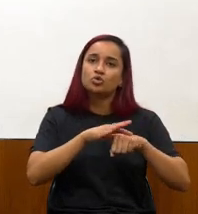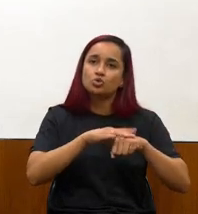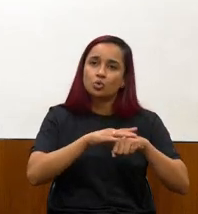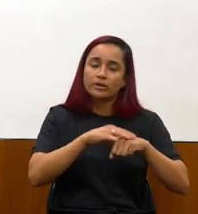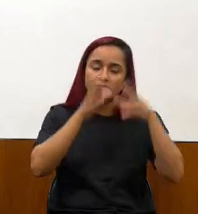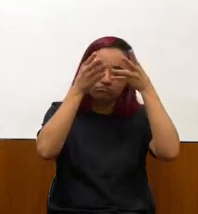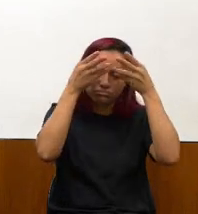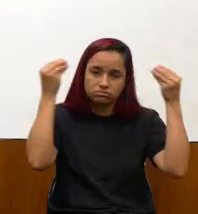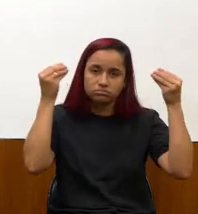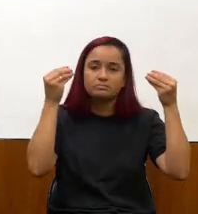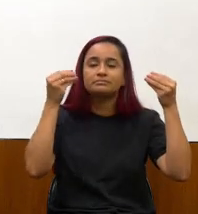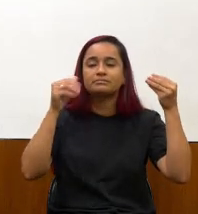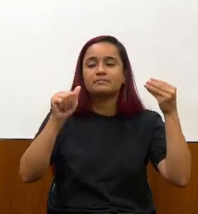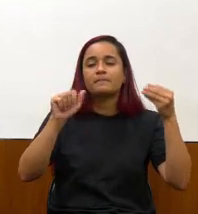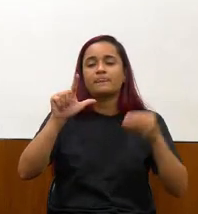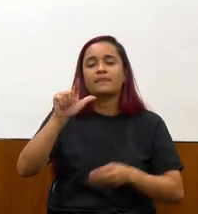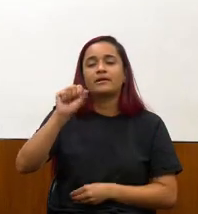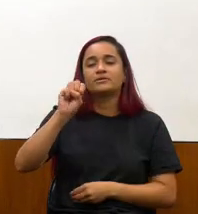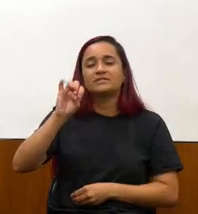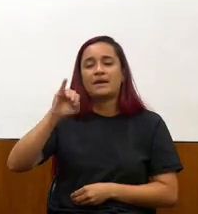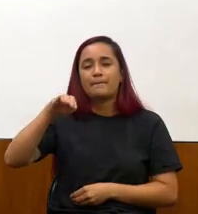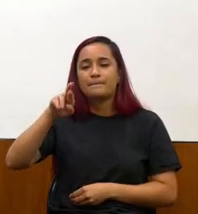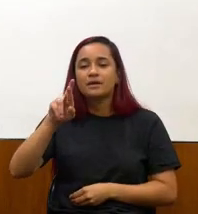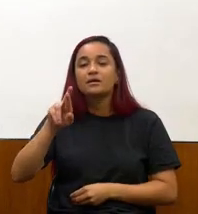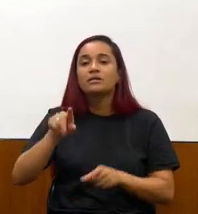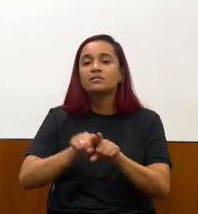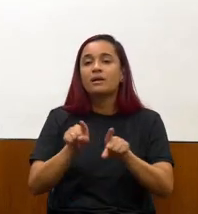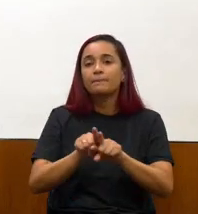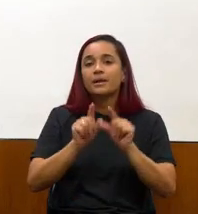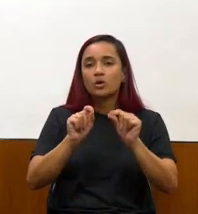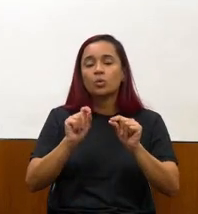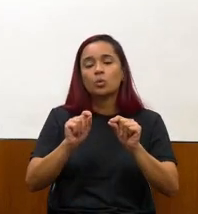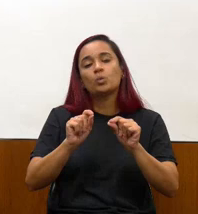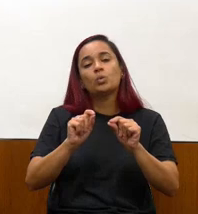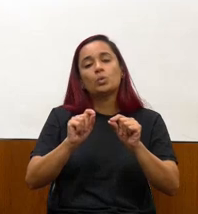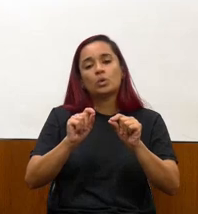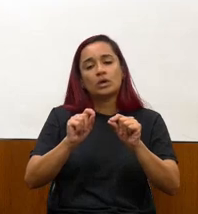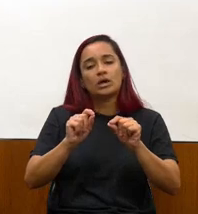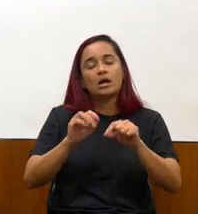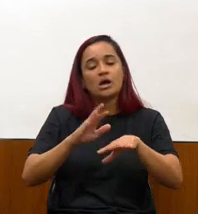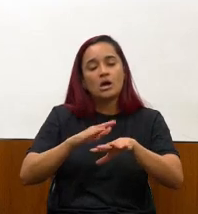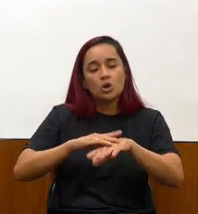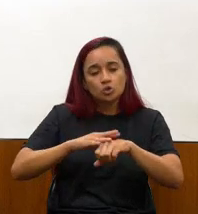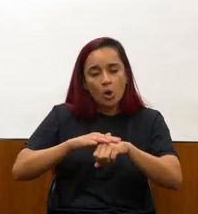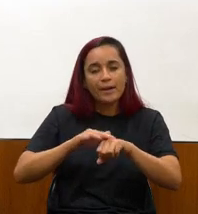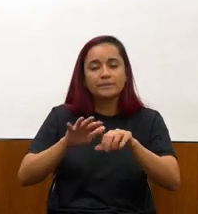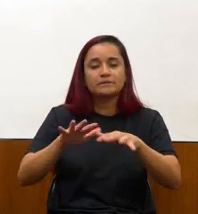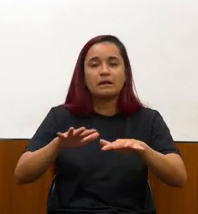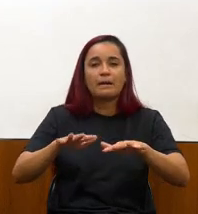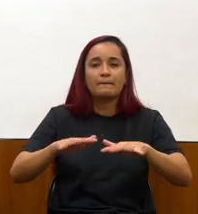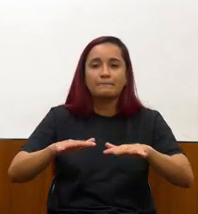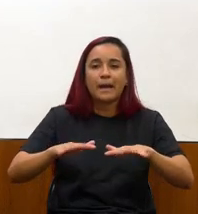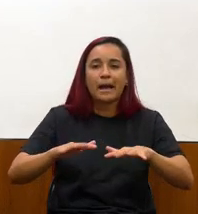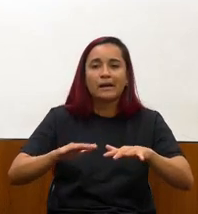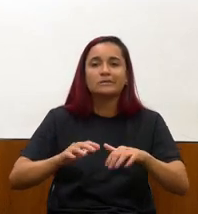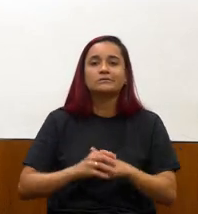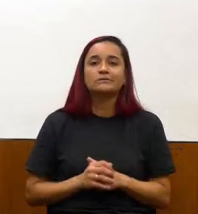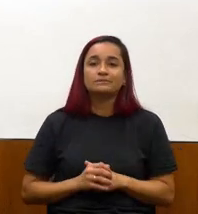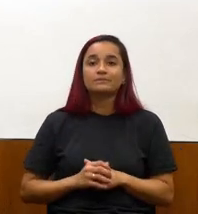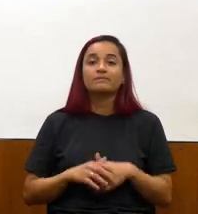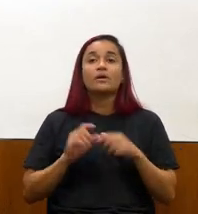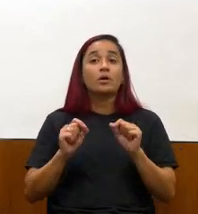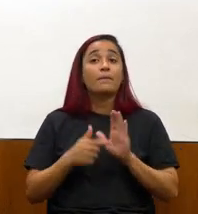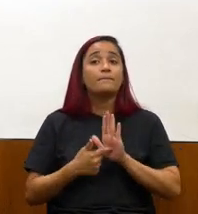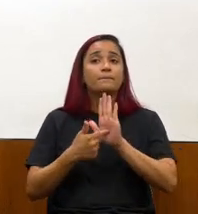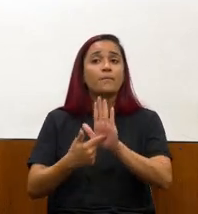menos 5 delas estão apresentando quadros de Parkinson. Isso reflete um atendimento lá na ponta, que é nos postos